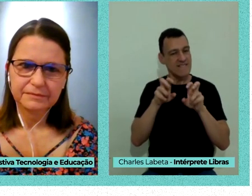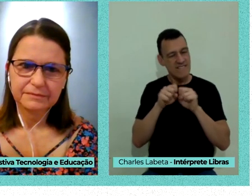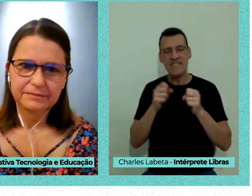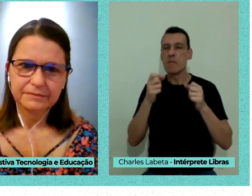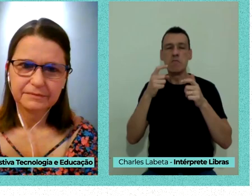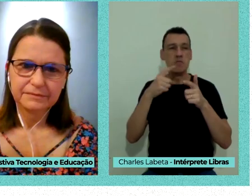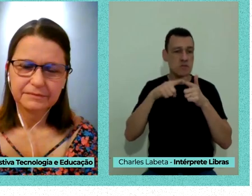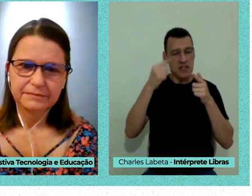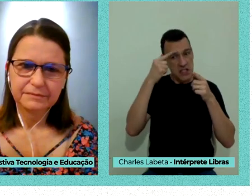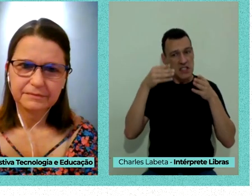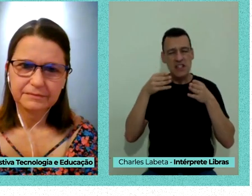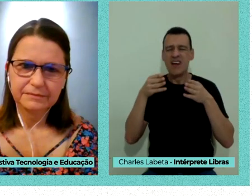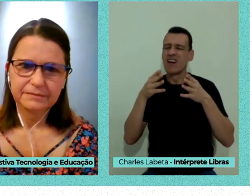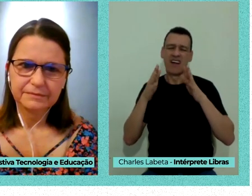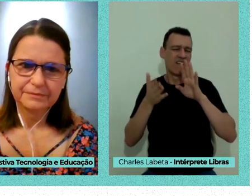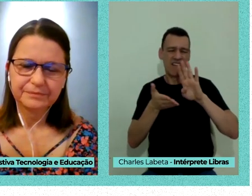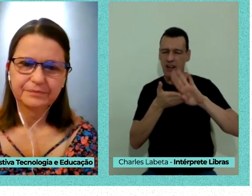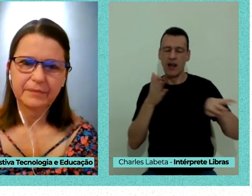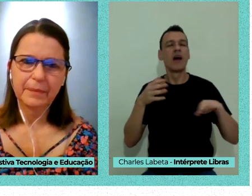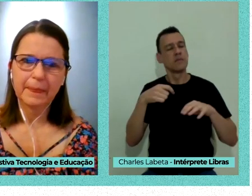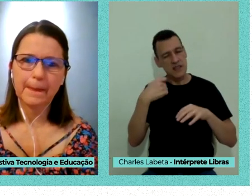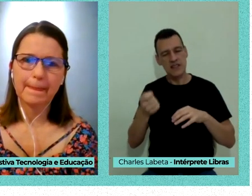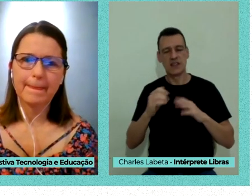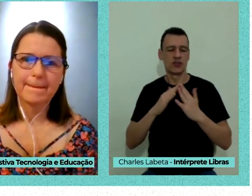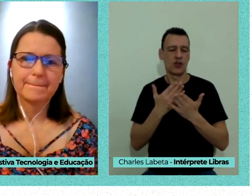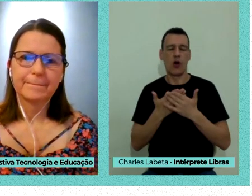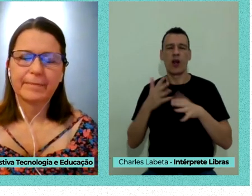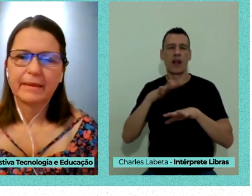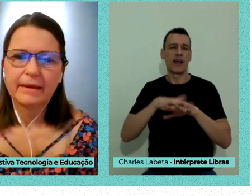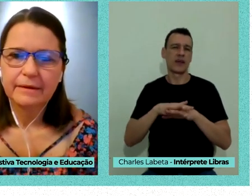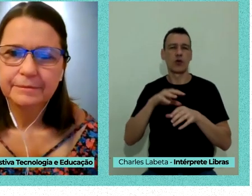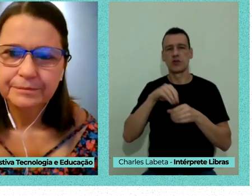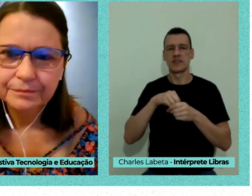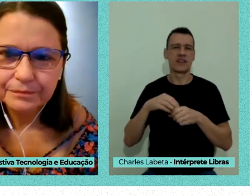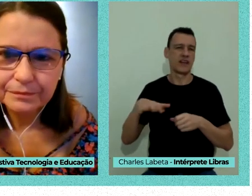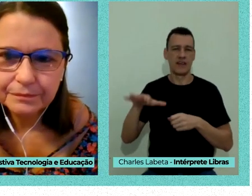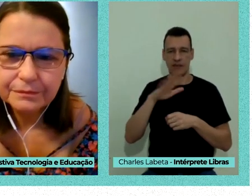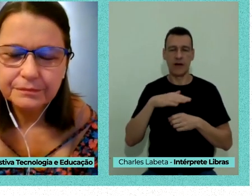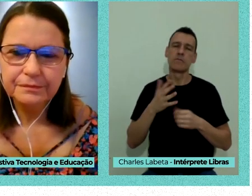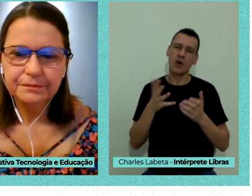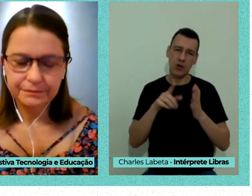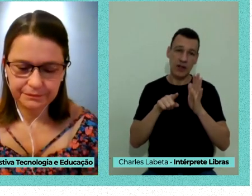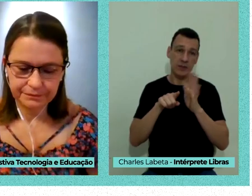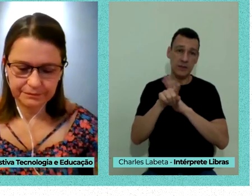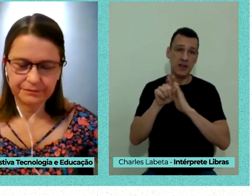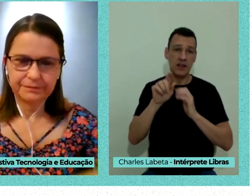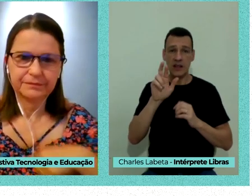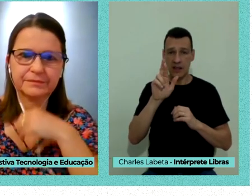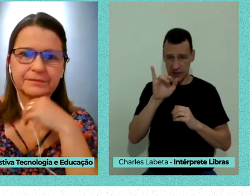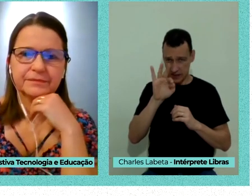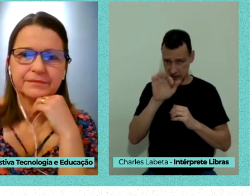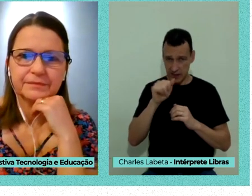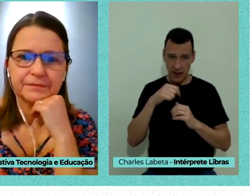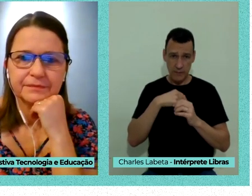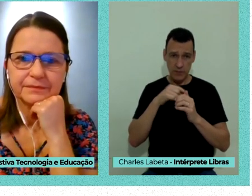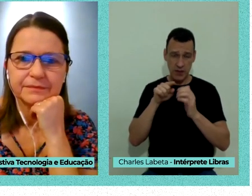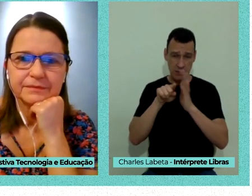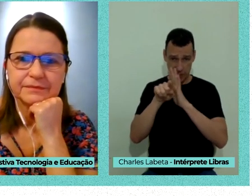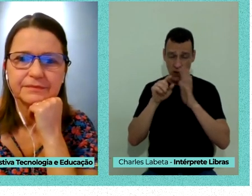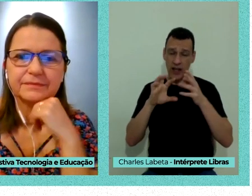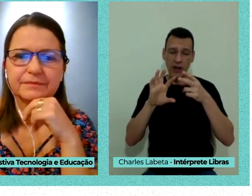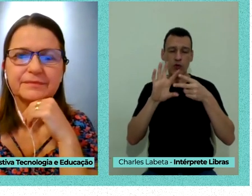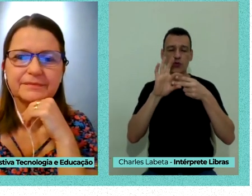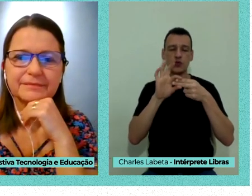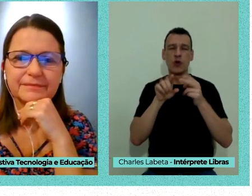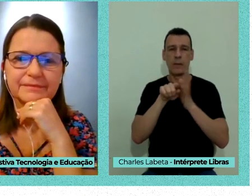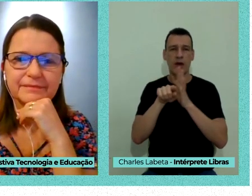escola inclusiva. E Rita, agora algumas perguntas para você, vou juntar duas perguntas,